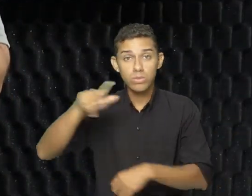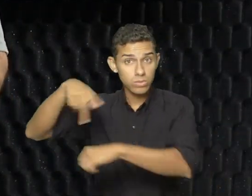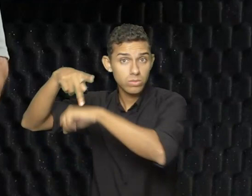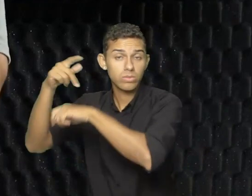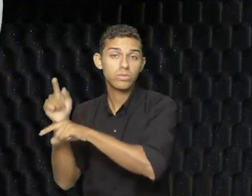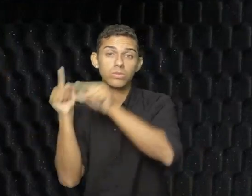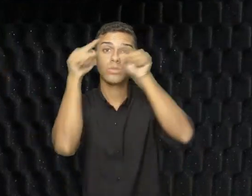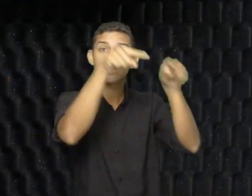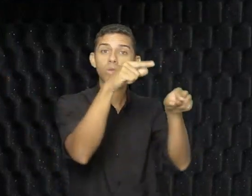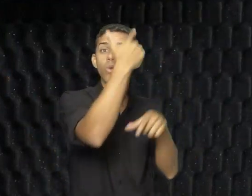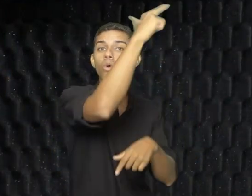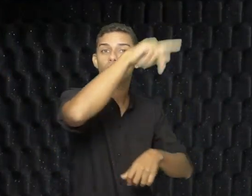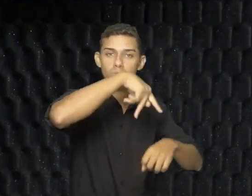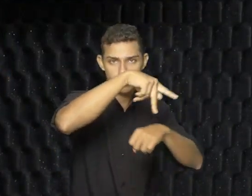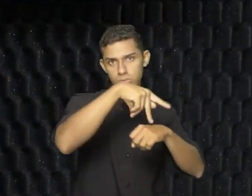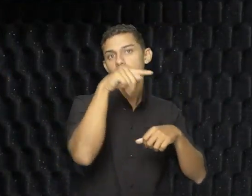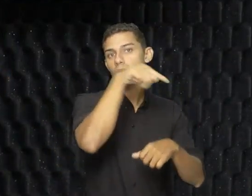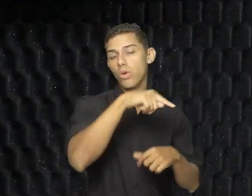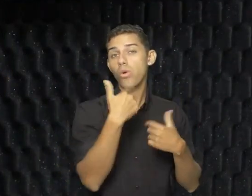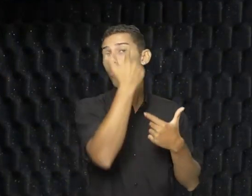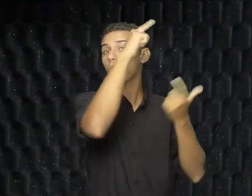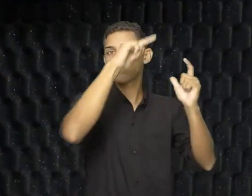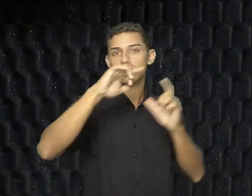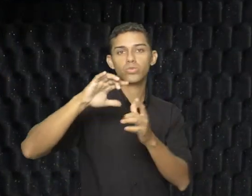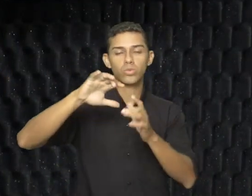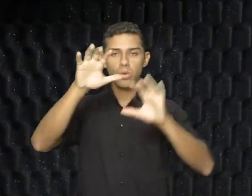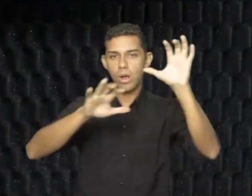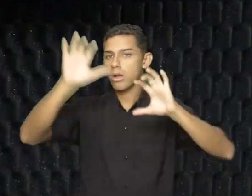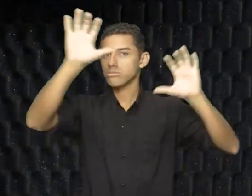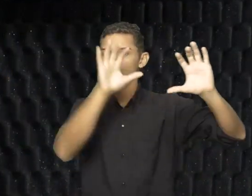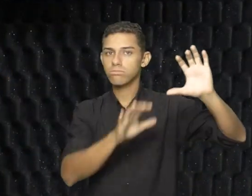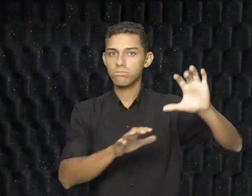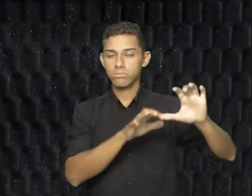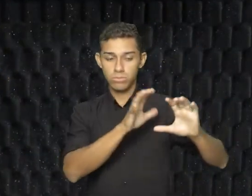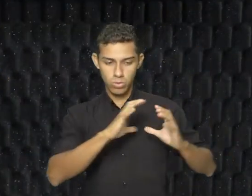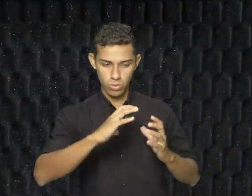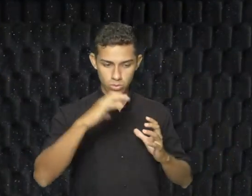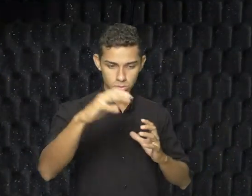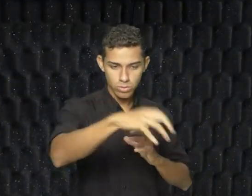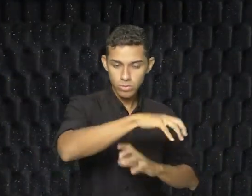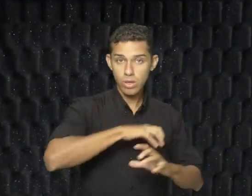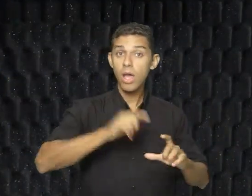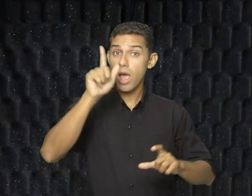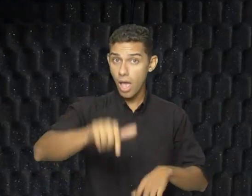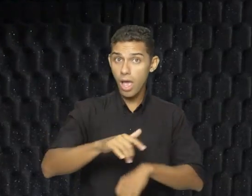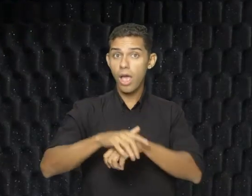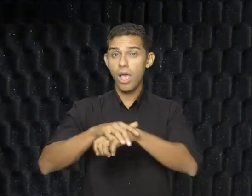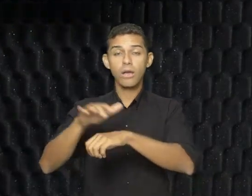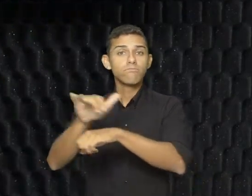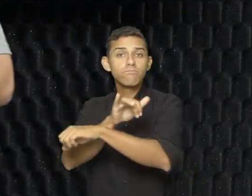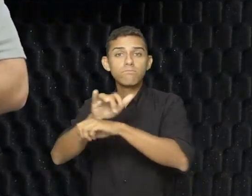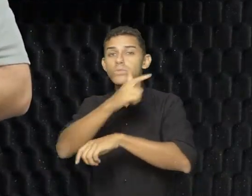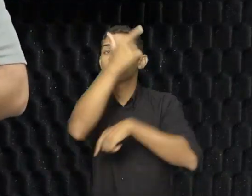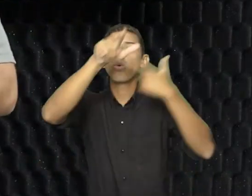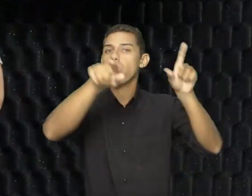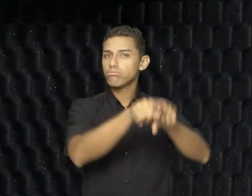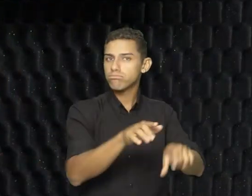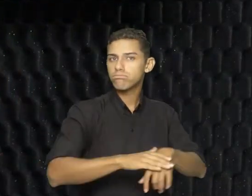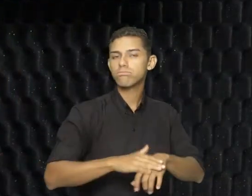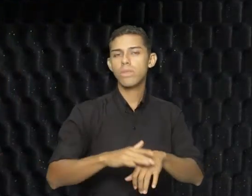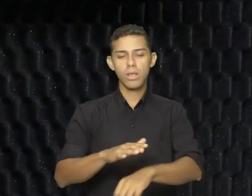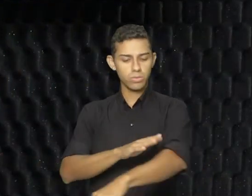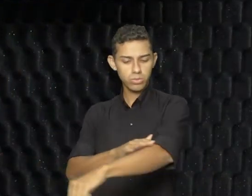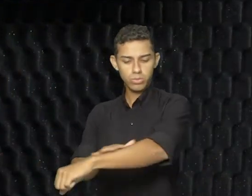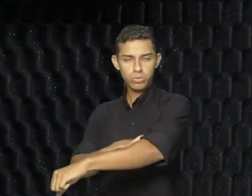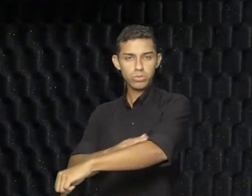e foi jogar bola em outro país, em outro continente. É uma mão de obra estrangeira com etnia distinta